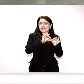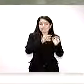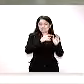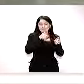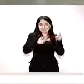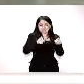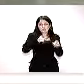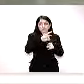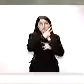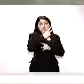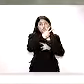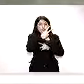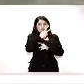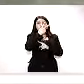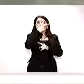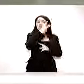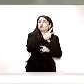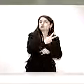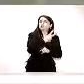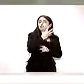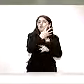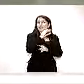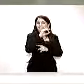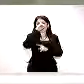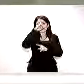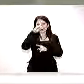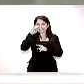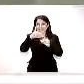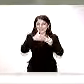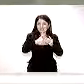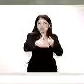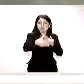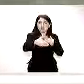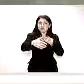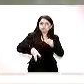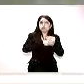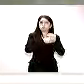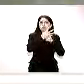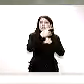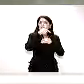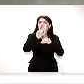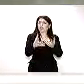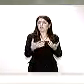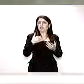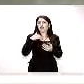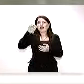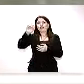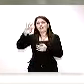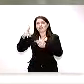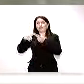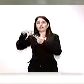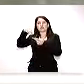acrescido mais 470 enfim todos os órgãos da casa falam pela irregularidade meu voto é